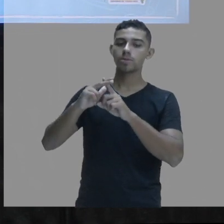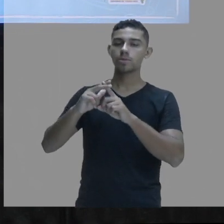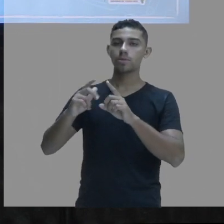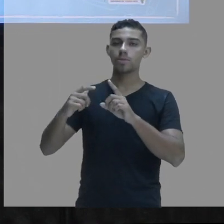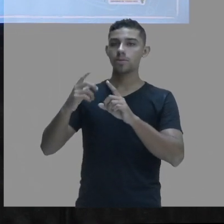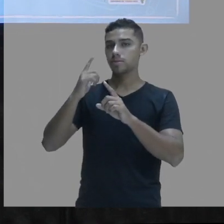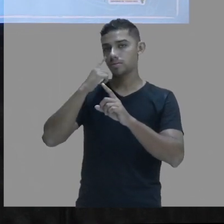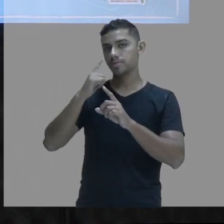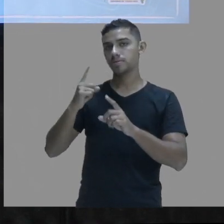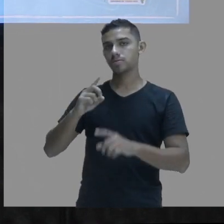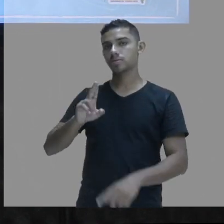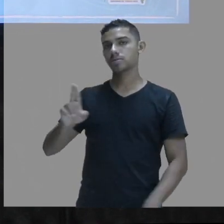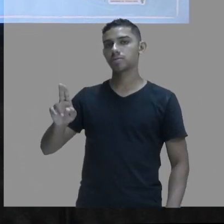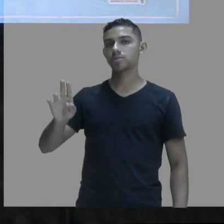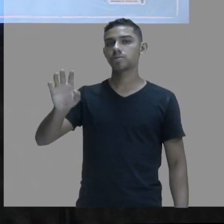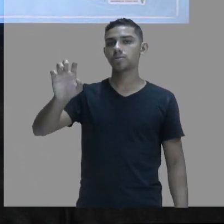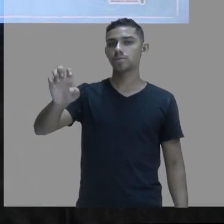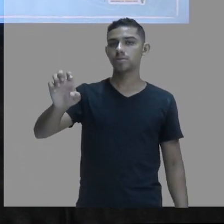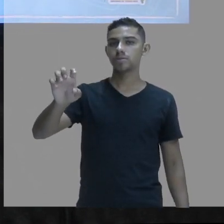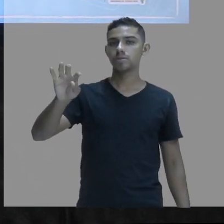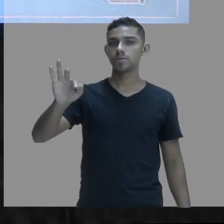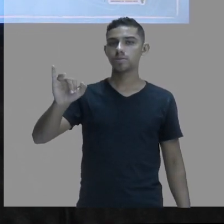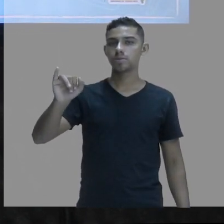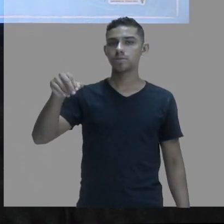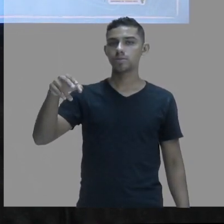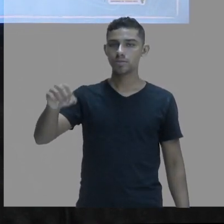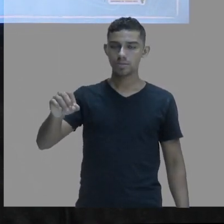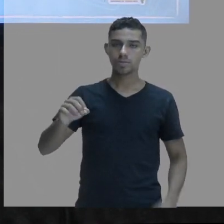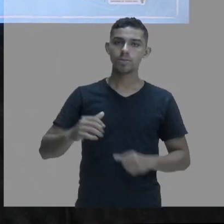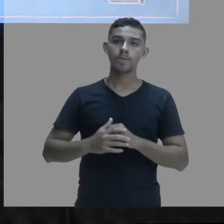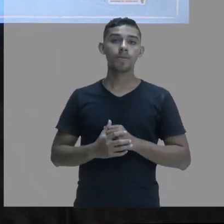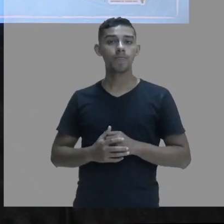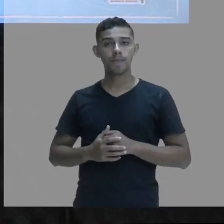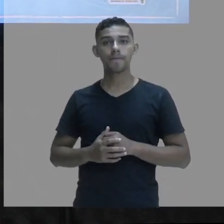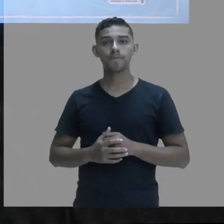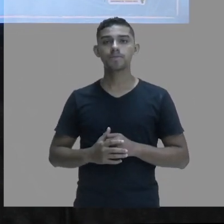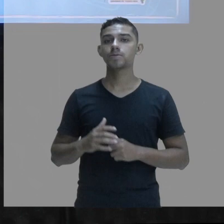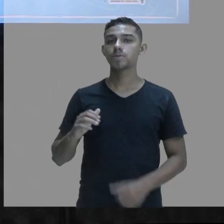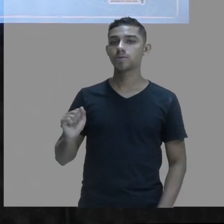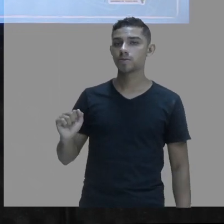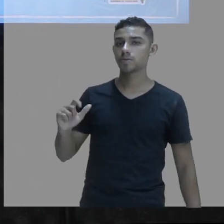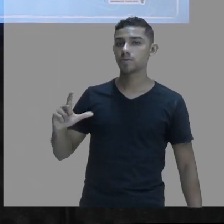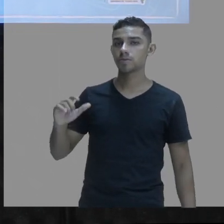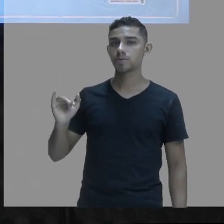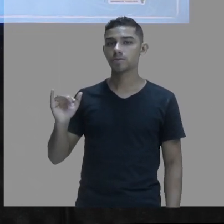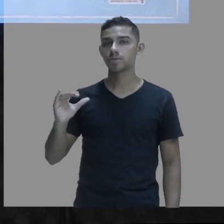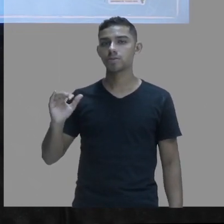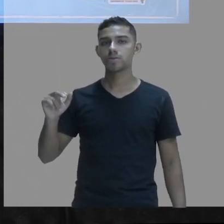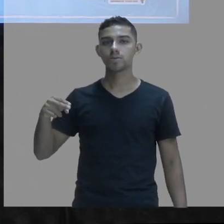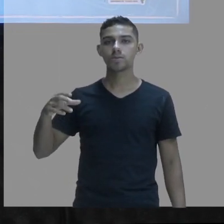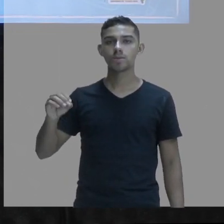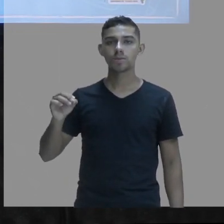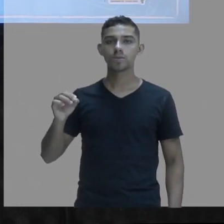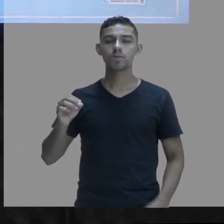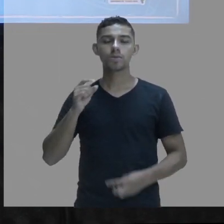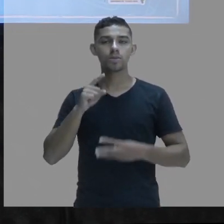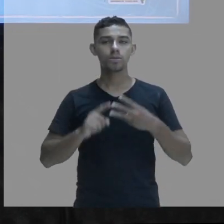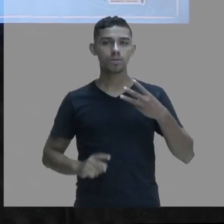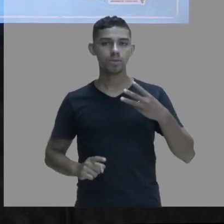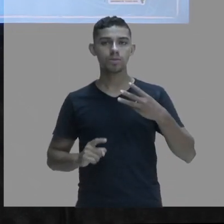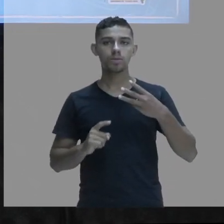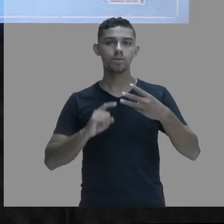Et, 2 carbonos, etino. O alcino de 3 carbonos, ele vai ser o